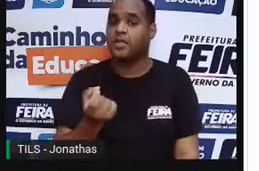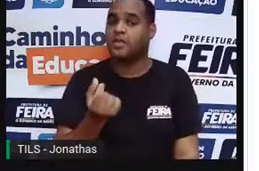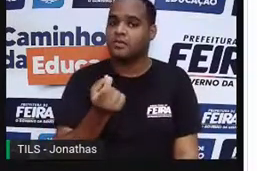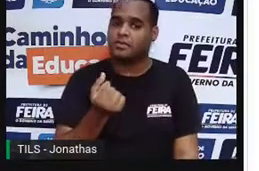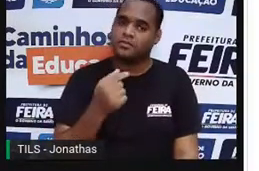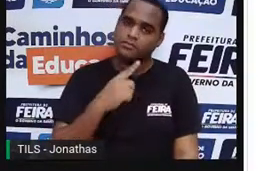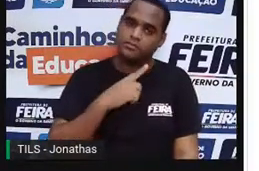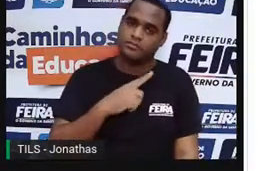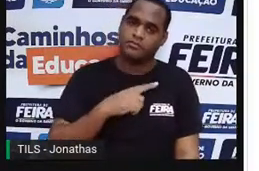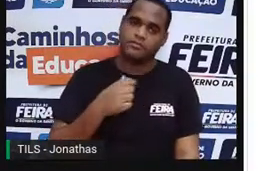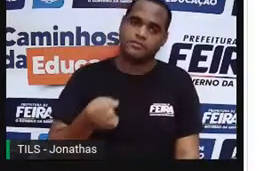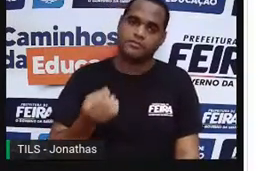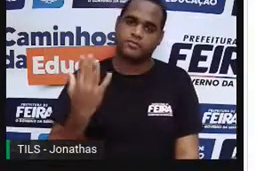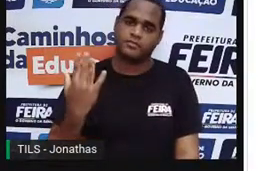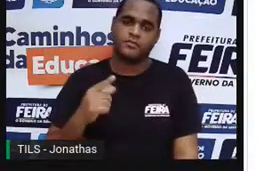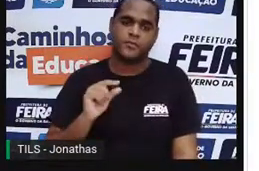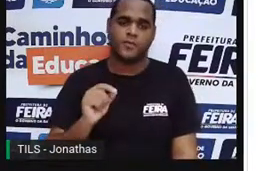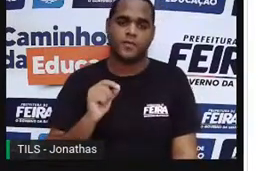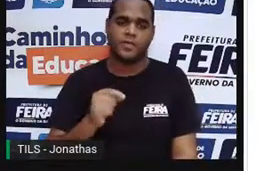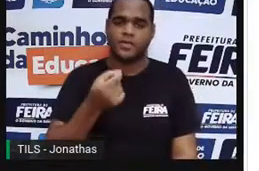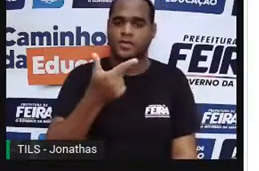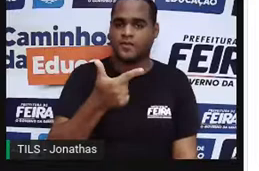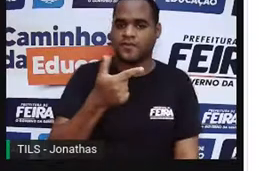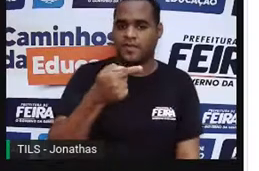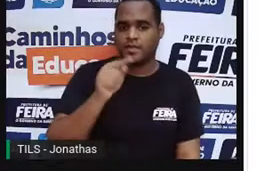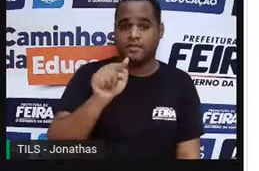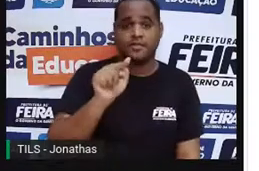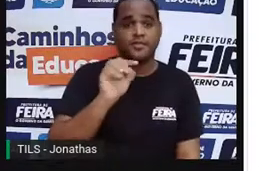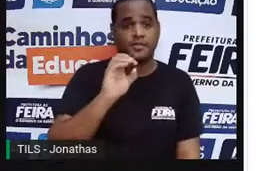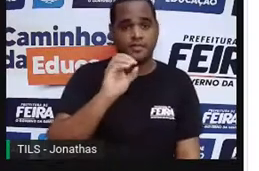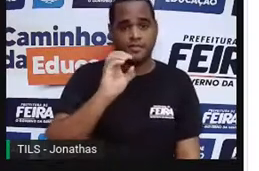vale o